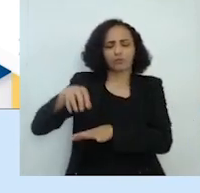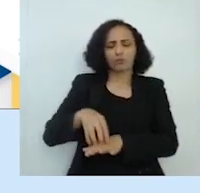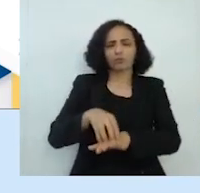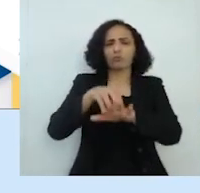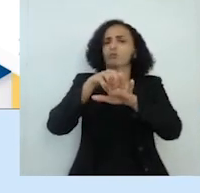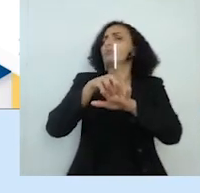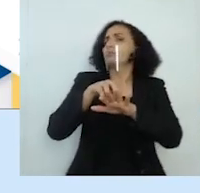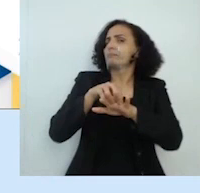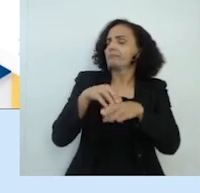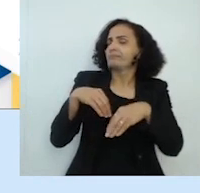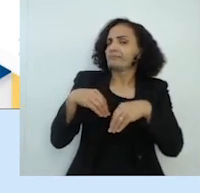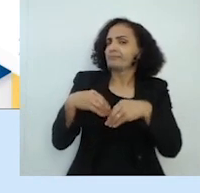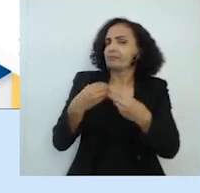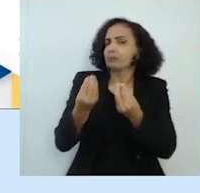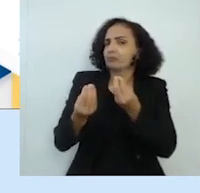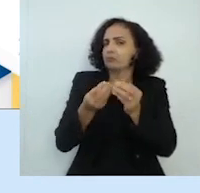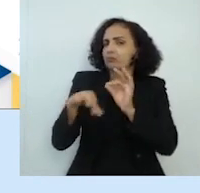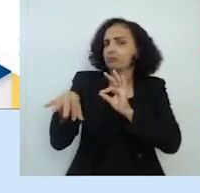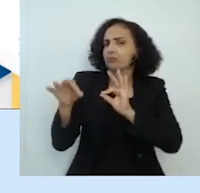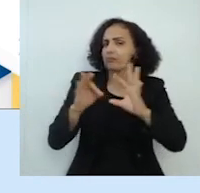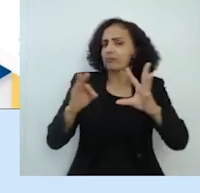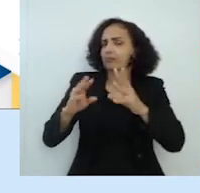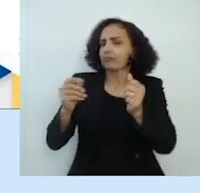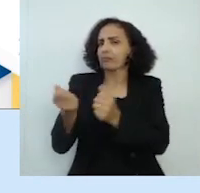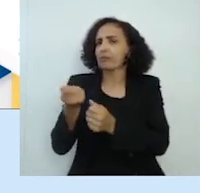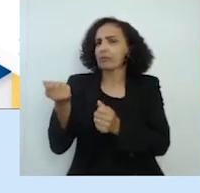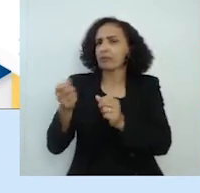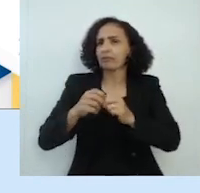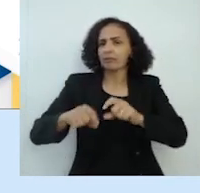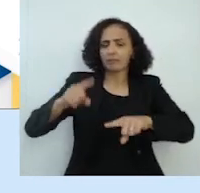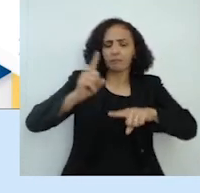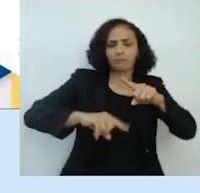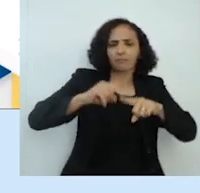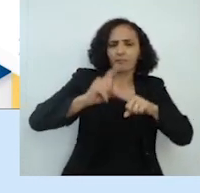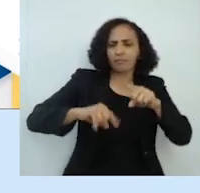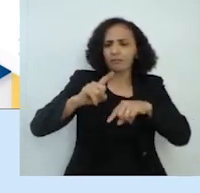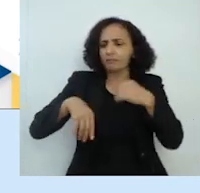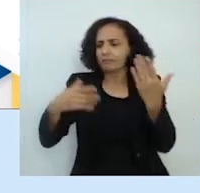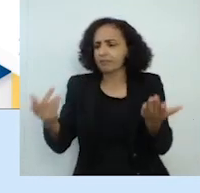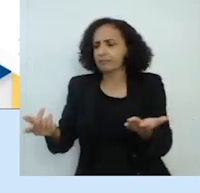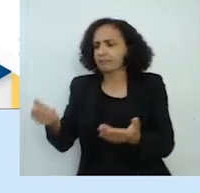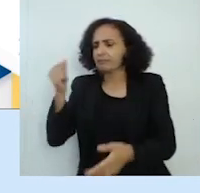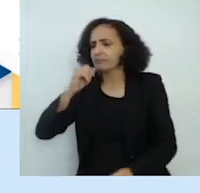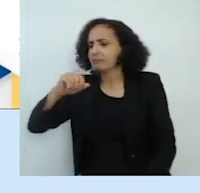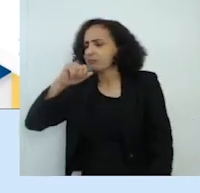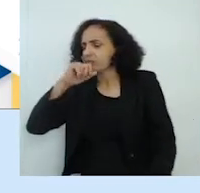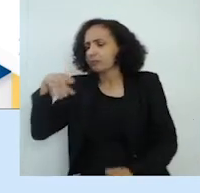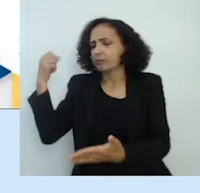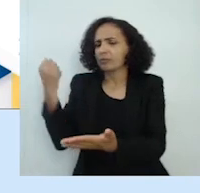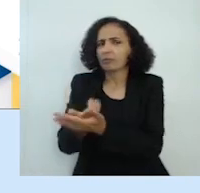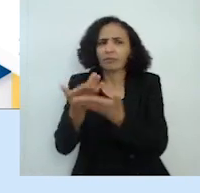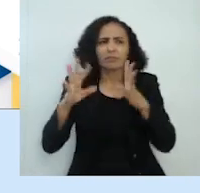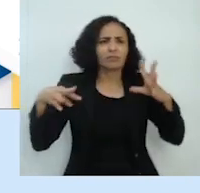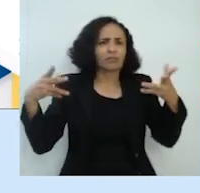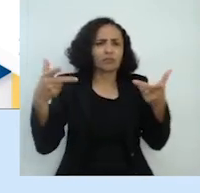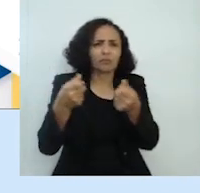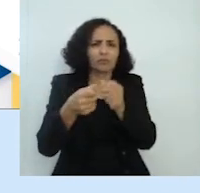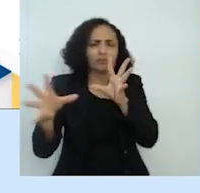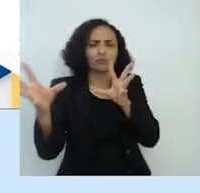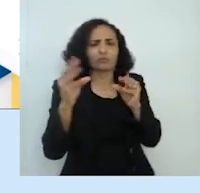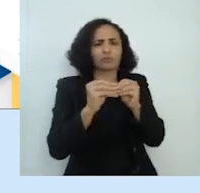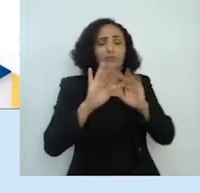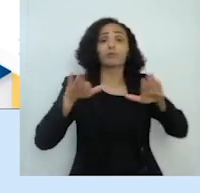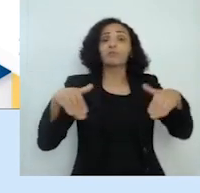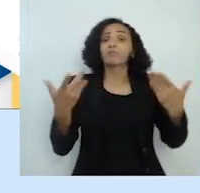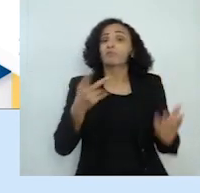vir as mercadorias para minha mãe ir lá e comprar? Será que é tudo isso, professora? Vamos saber qual é a